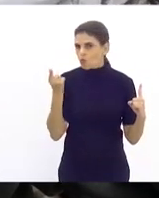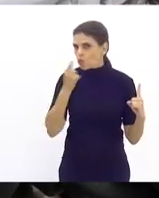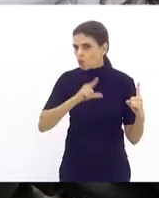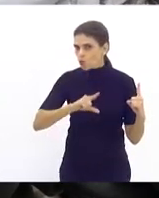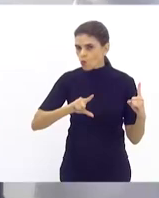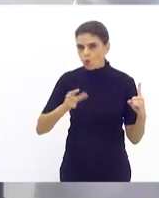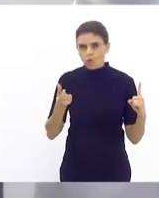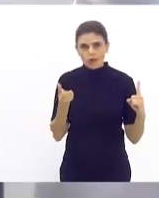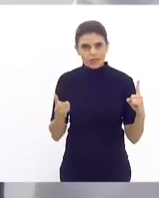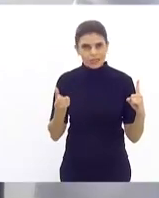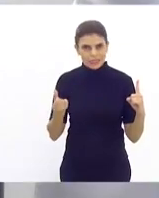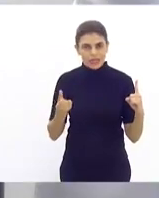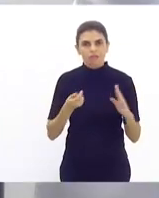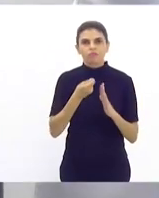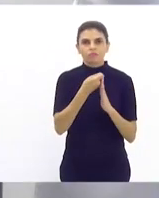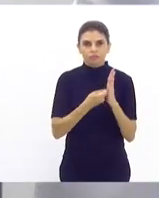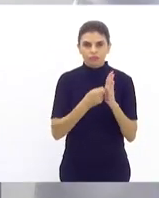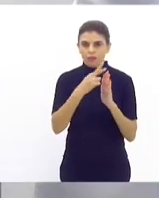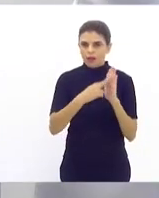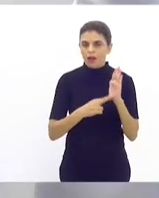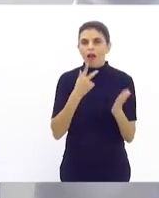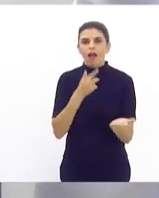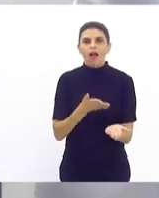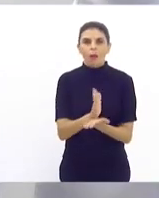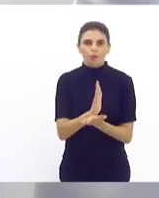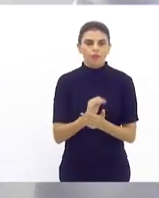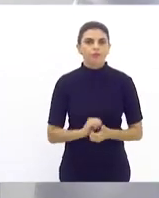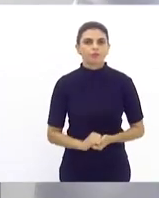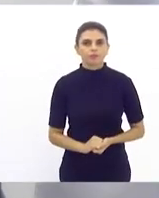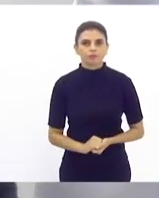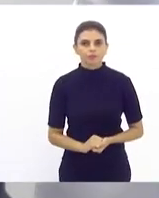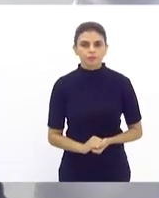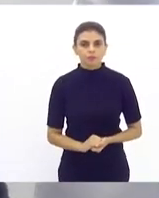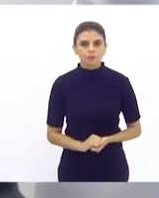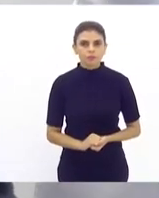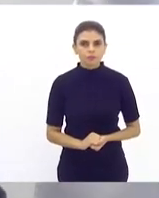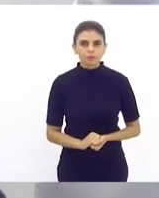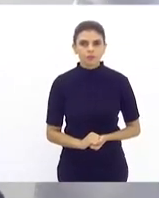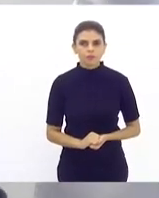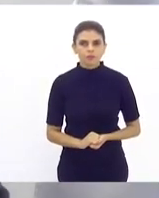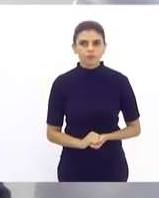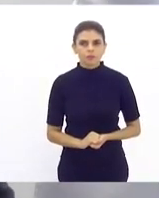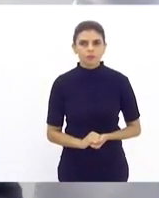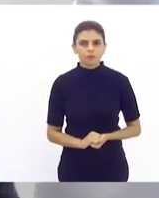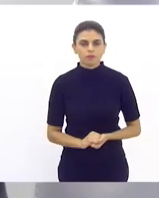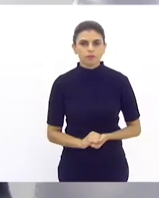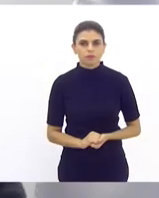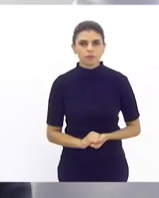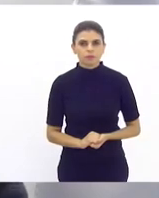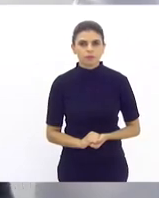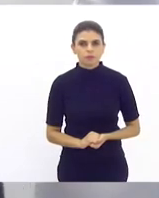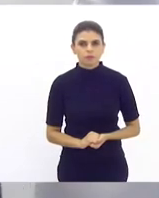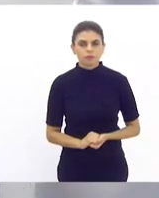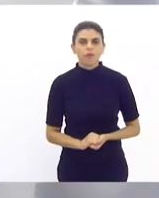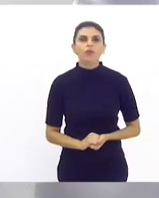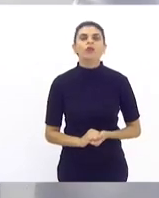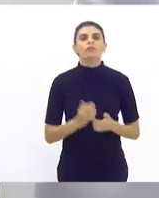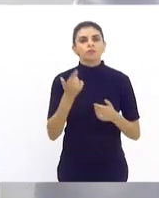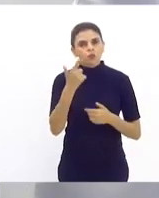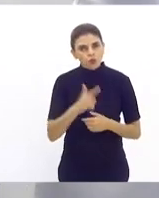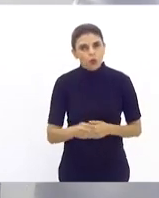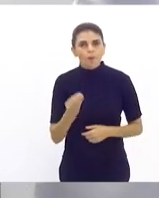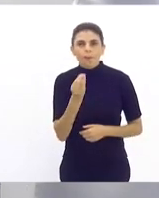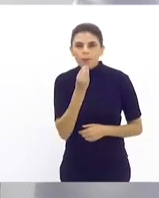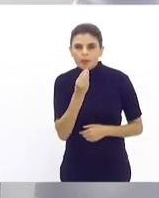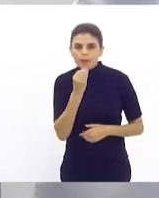O parecer do relator foi aprovado. Bem, eu chamo os trabalhos da ordem novamente para que possamos fazer